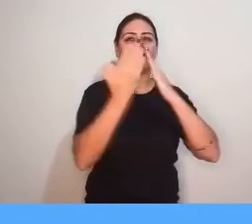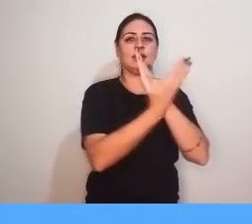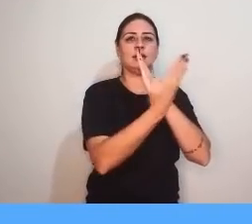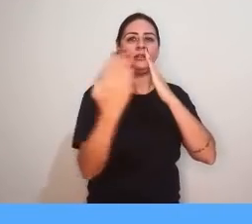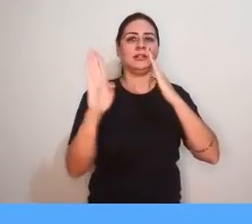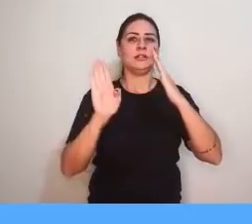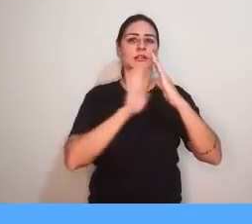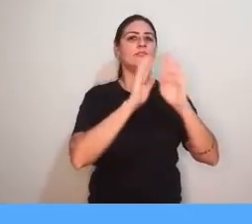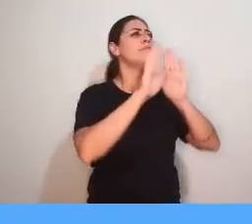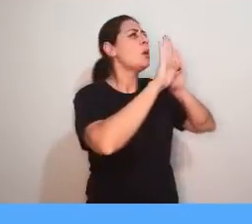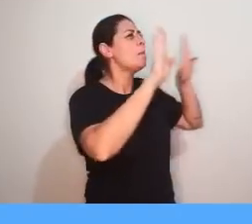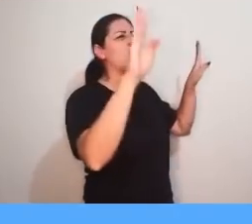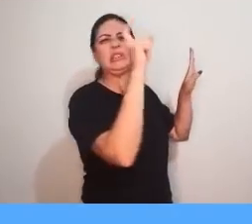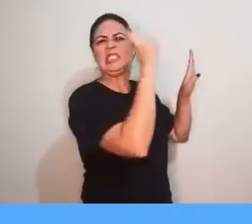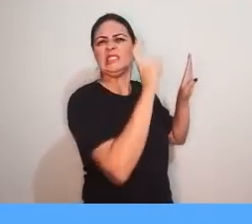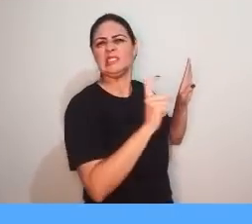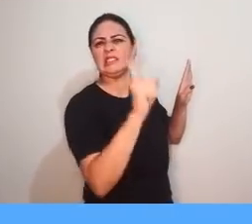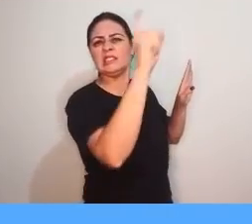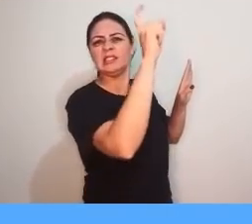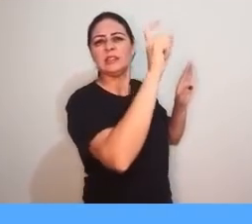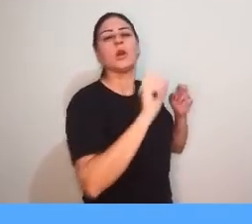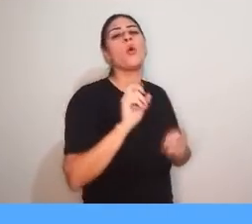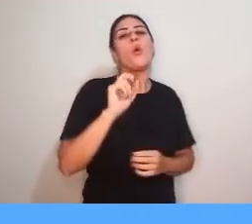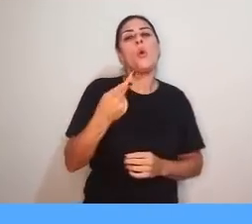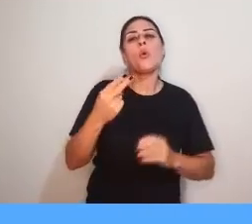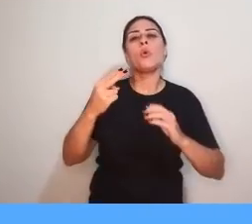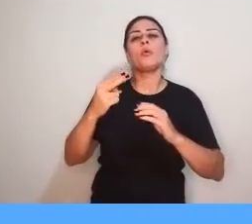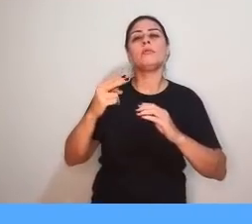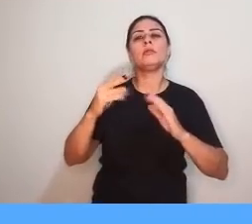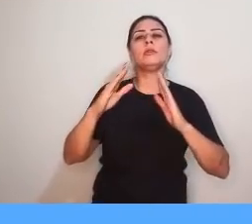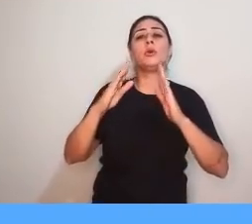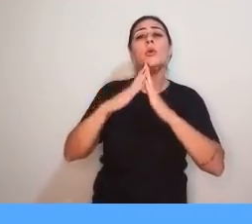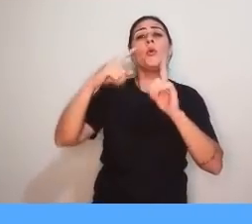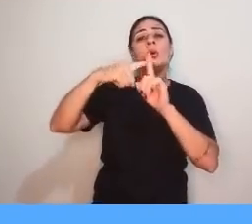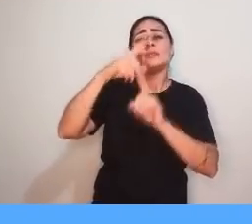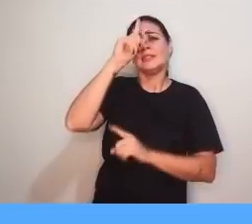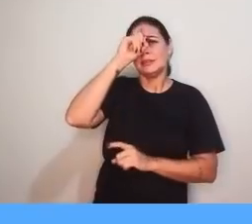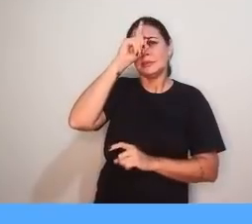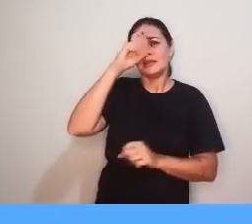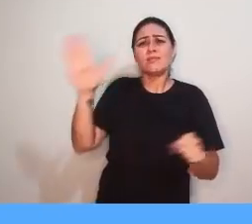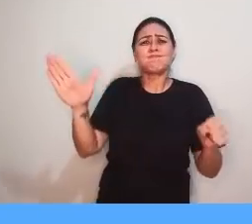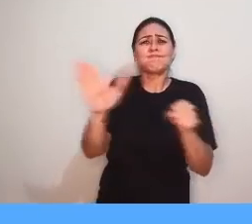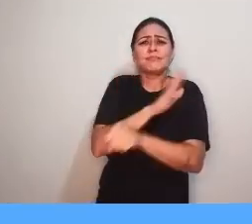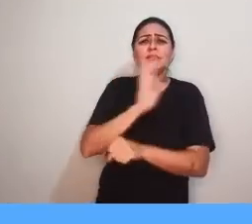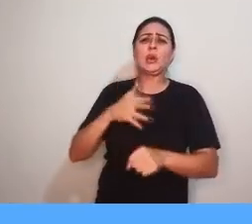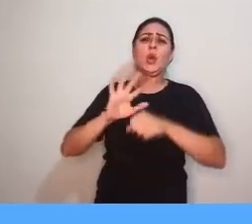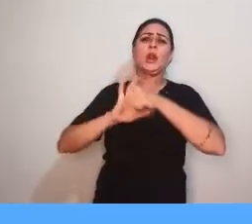o hospital lotado com pessoas doentes de Covid. Vou chamar a atenção para ele, vou anunciar. Então,